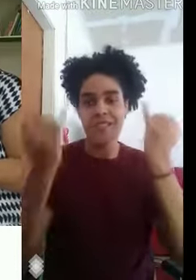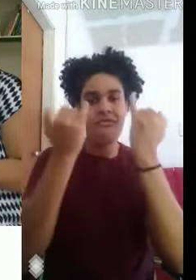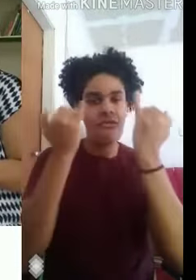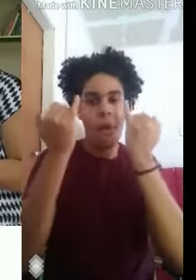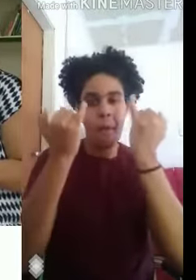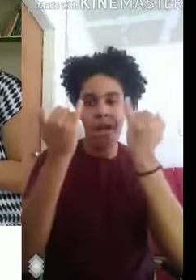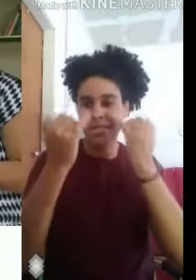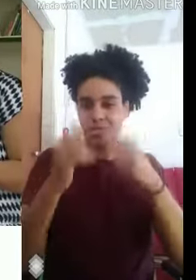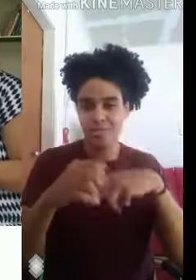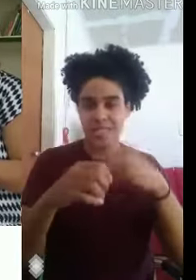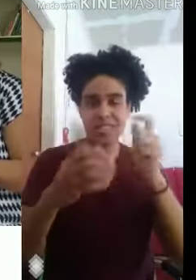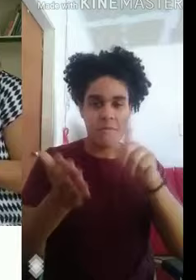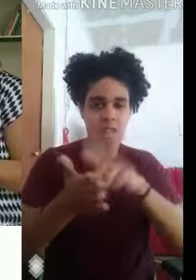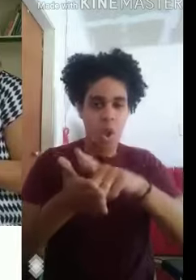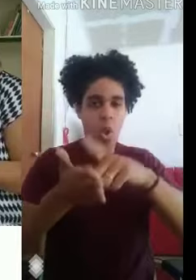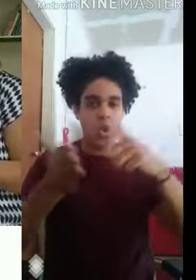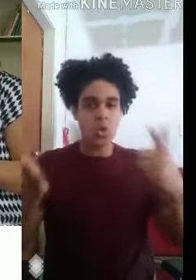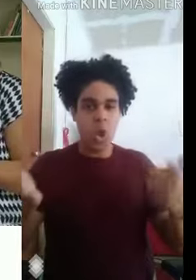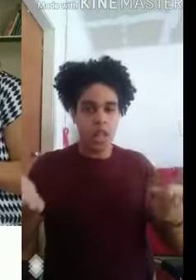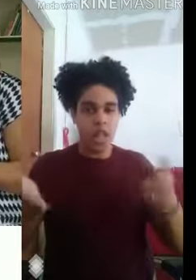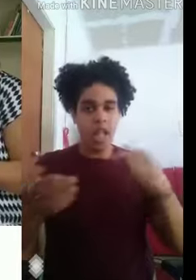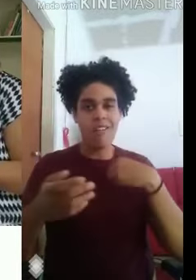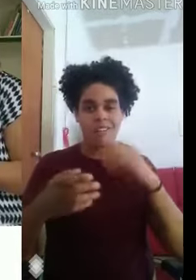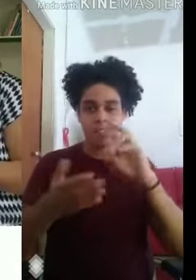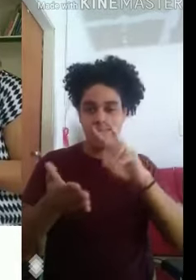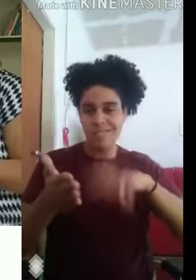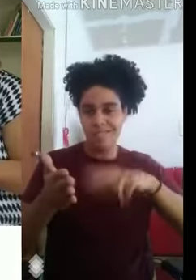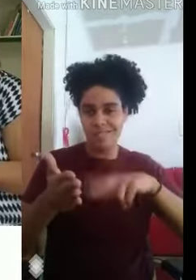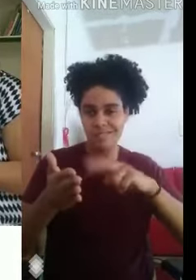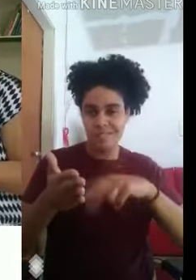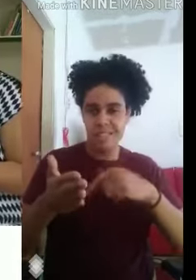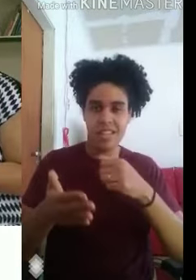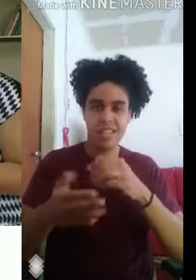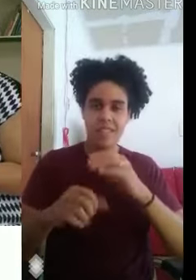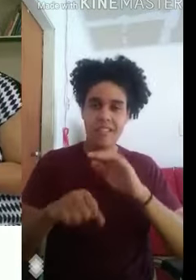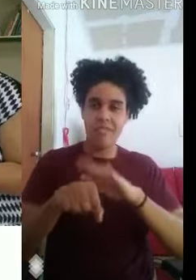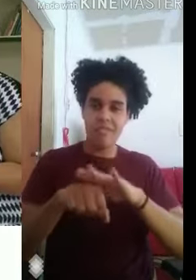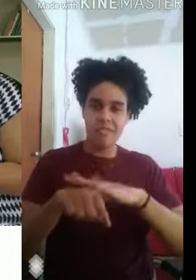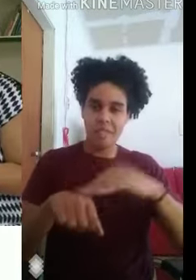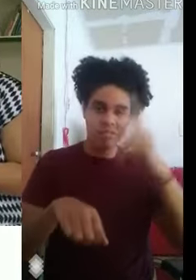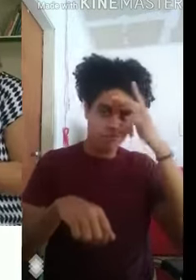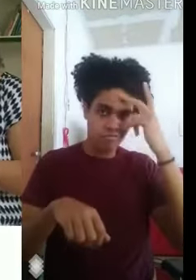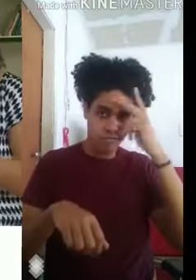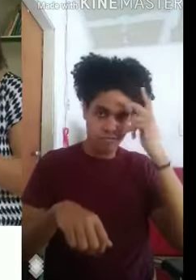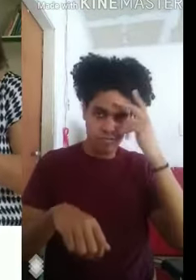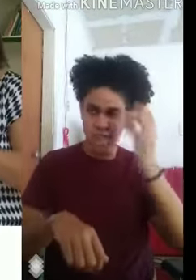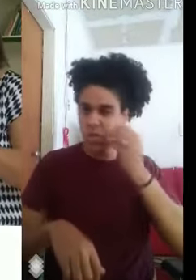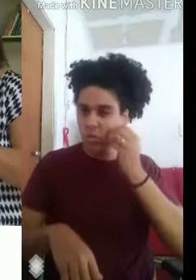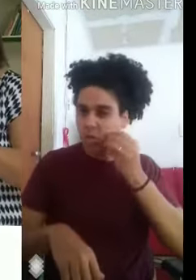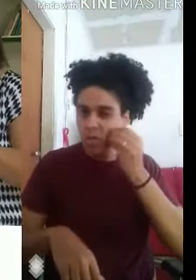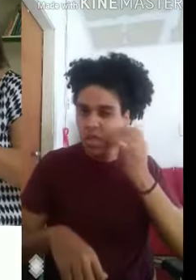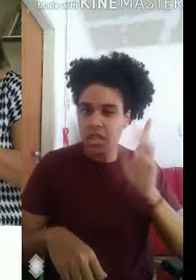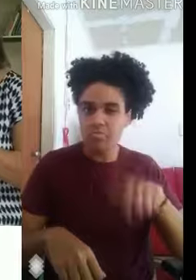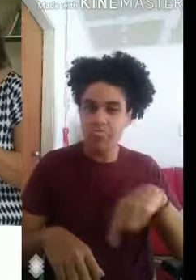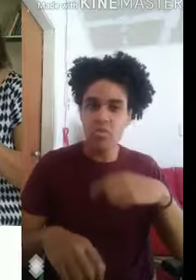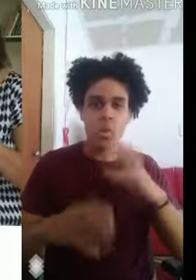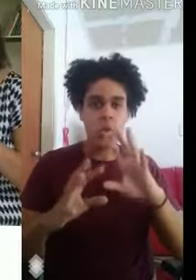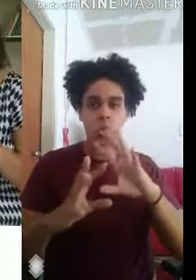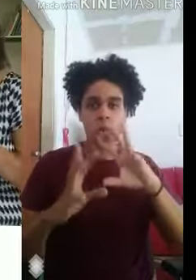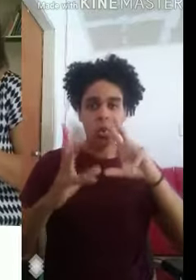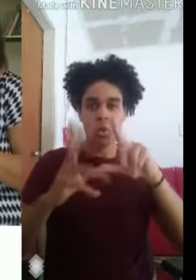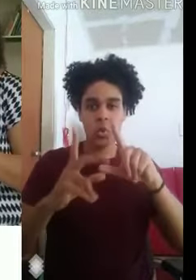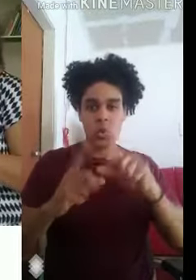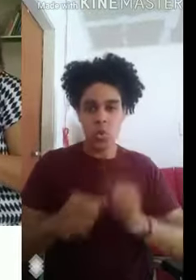Se mantenham informados, assistam às notícias, leiam os jornais, conversem com pessoas mais experientes. Todo tipo